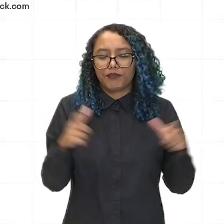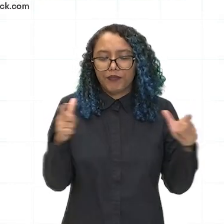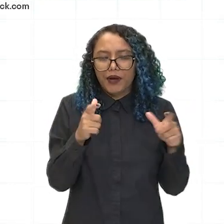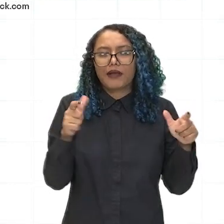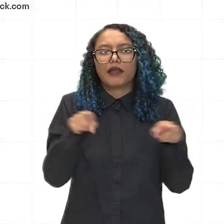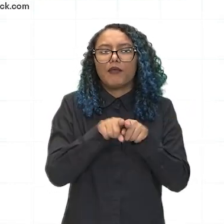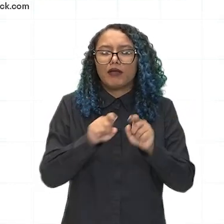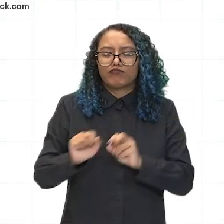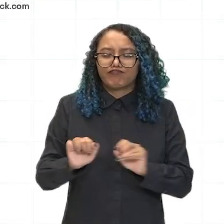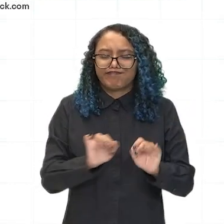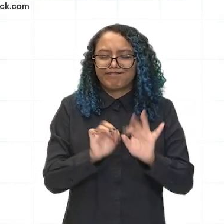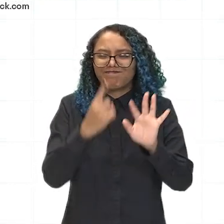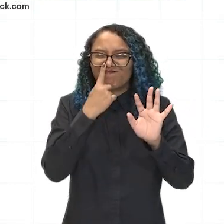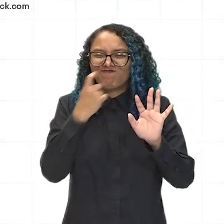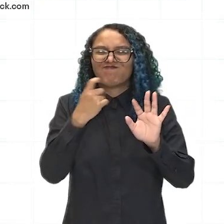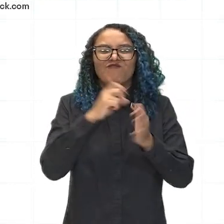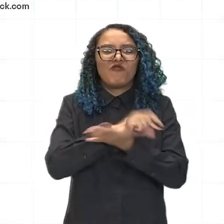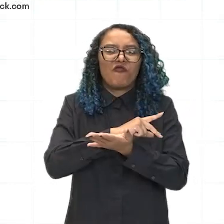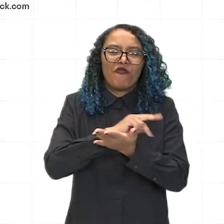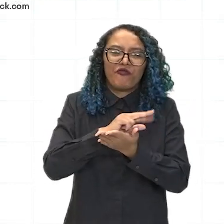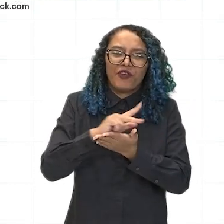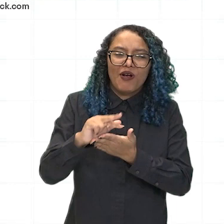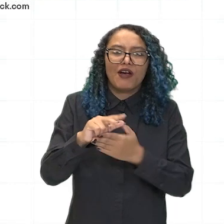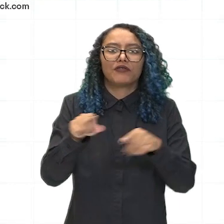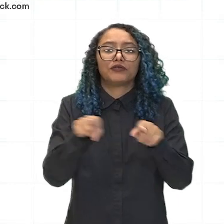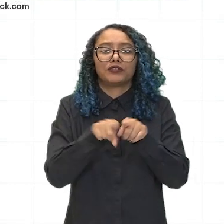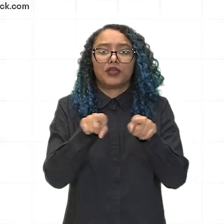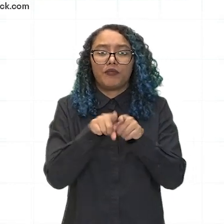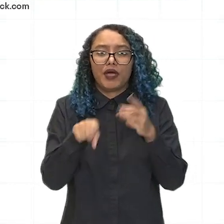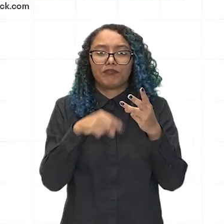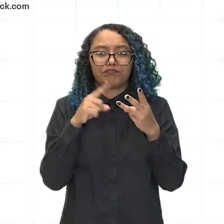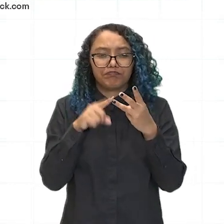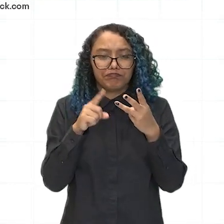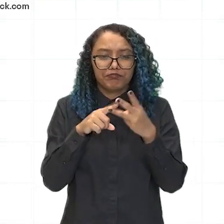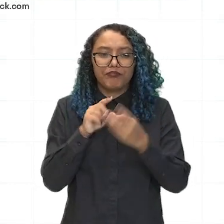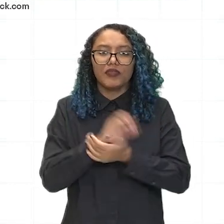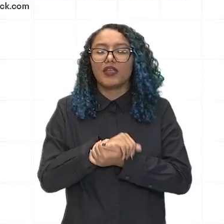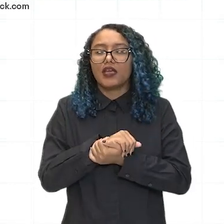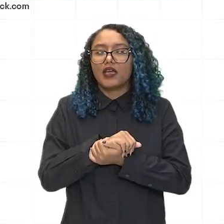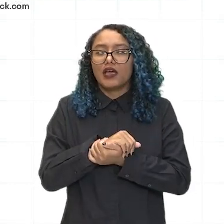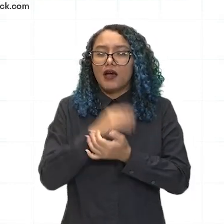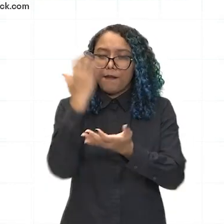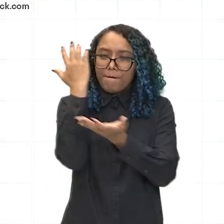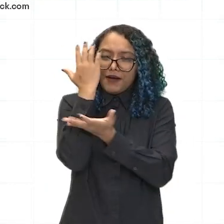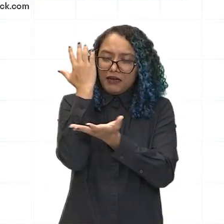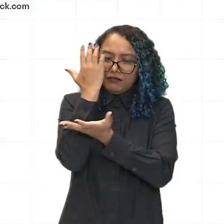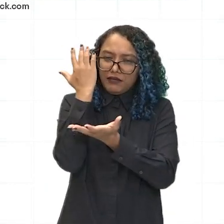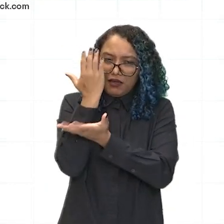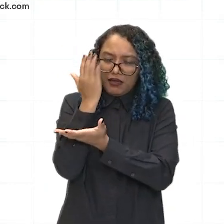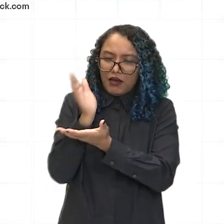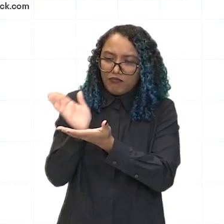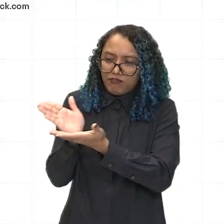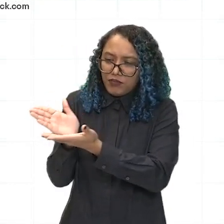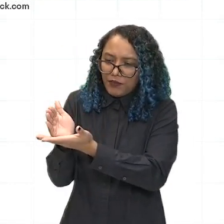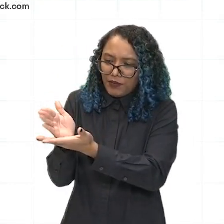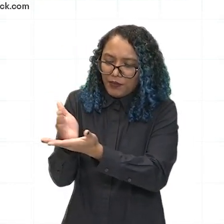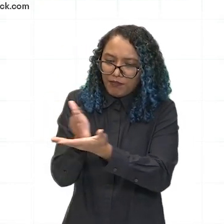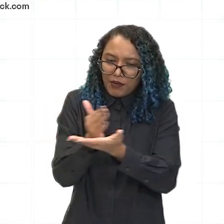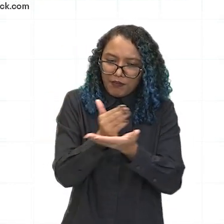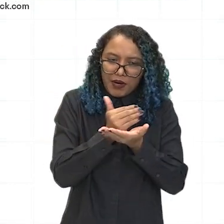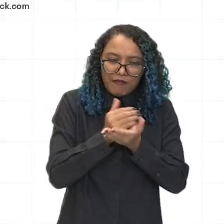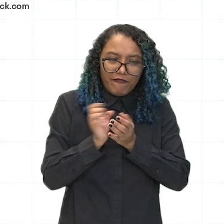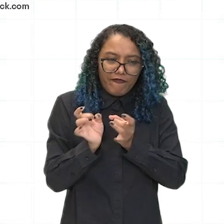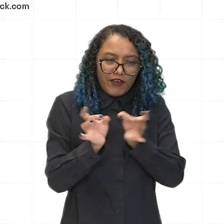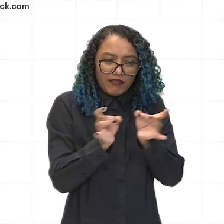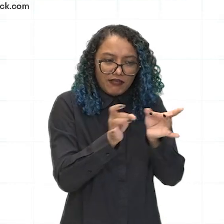e emitindo poluentes, exploração madeireira, para retirada dessa